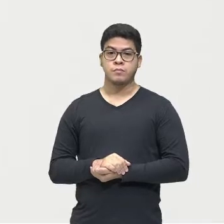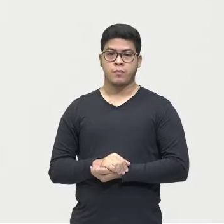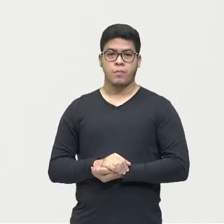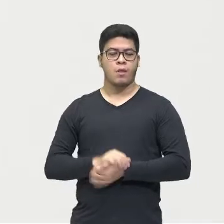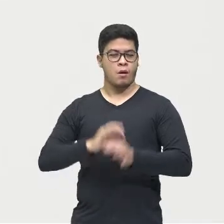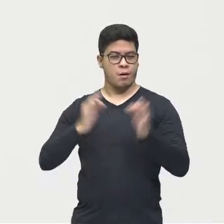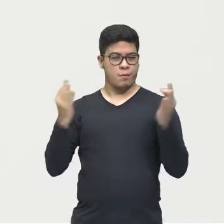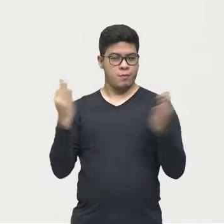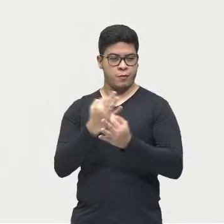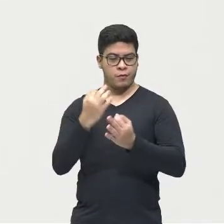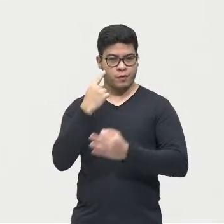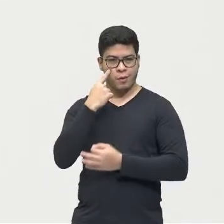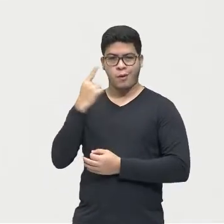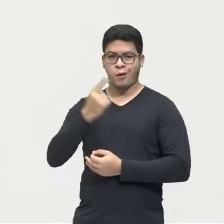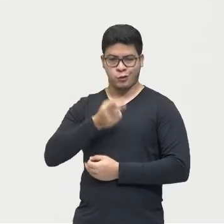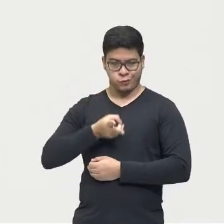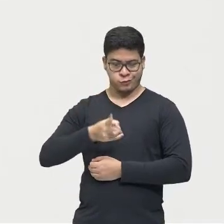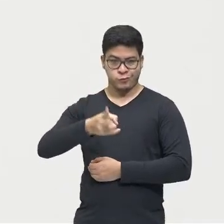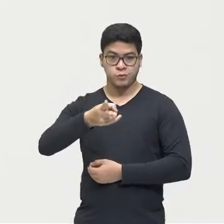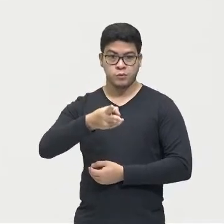Perfeito?